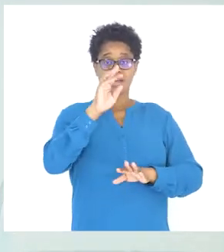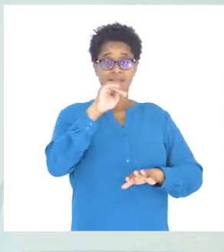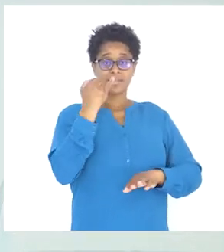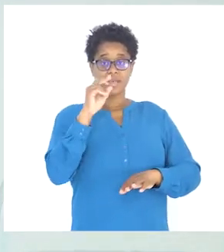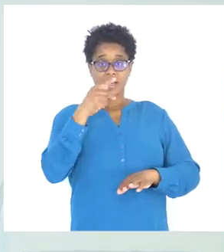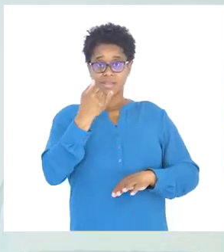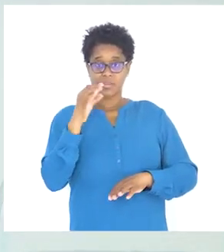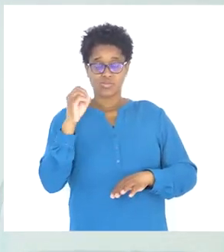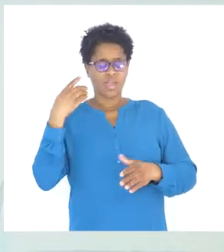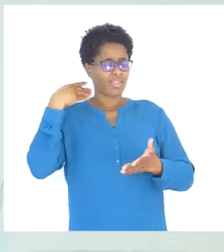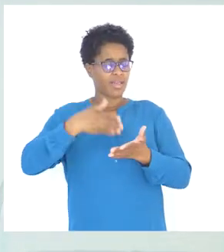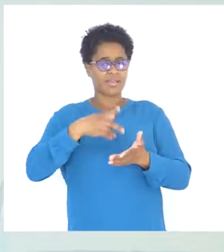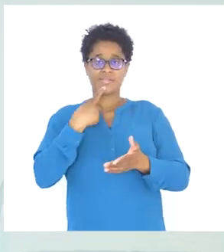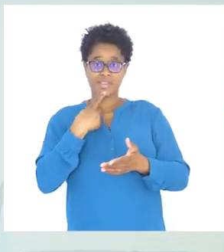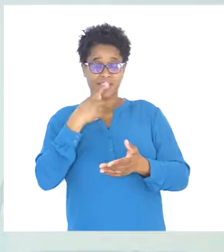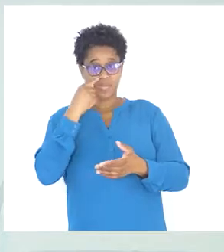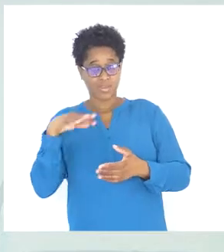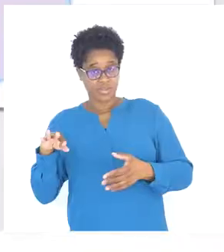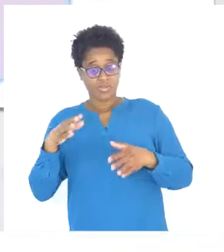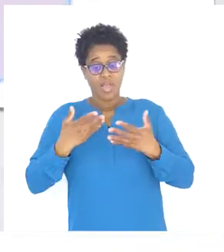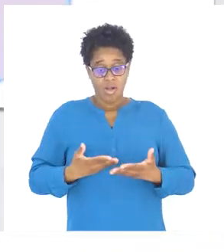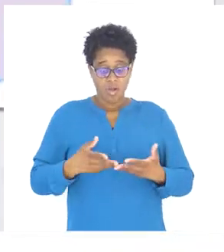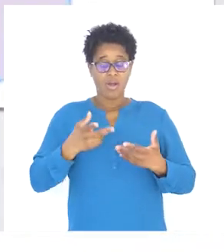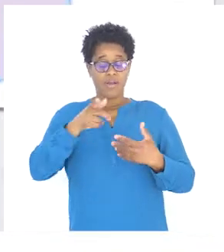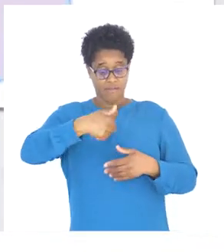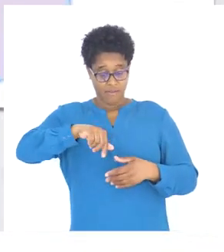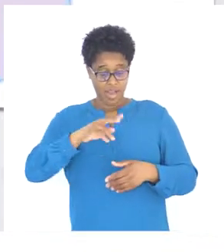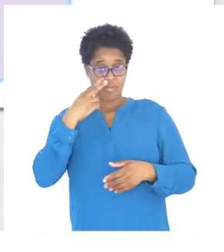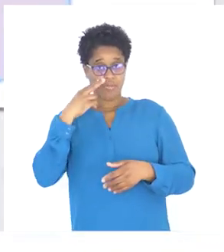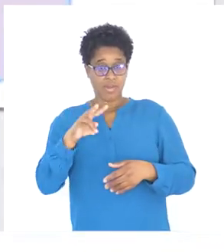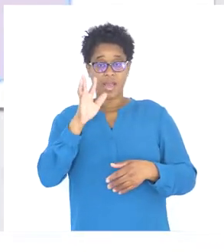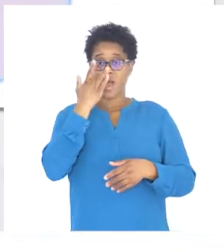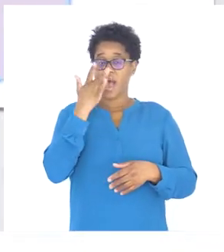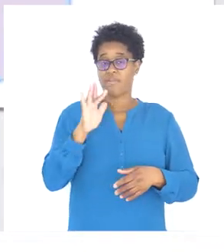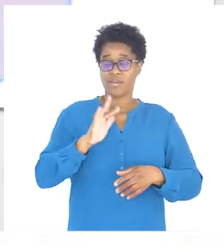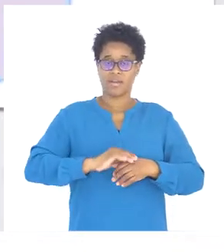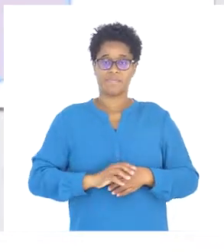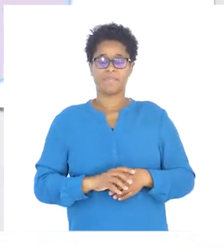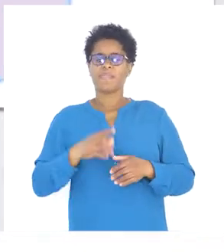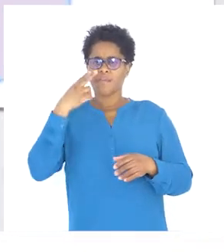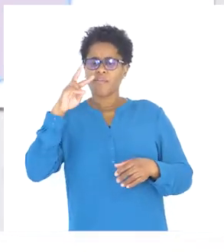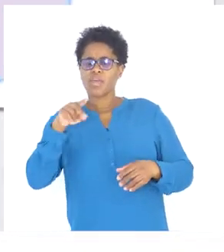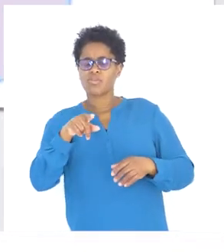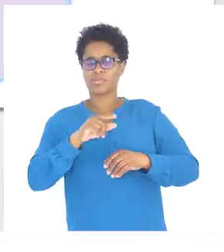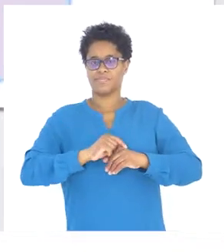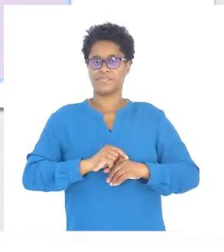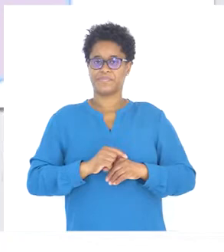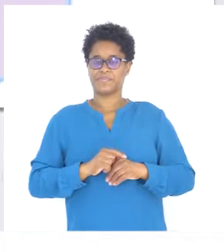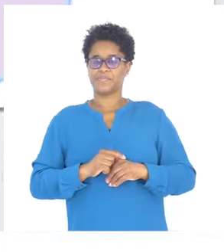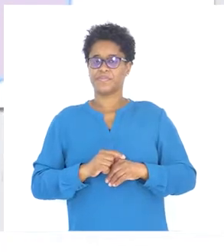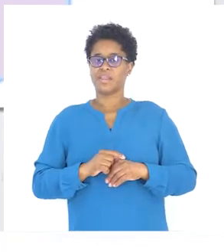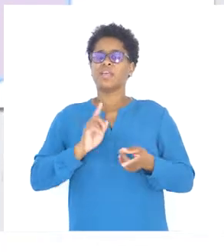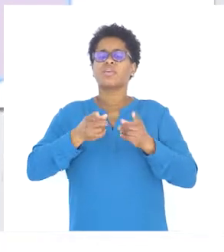perceber, meninos? Agora vamos ver África. Vejam.